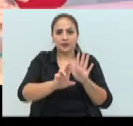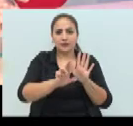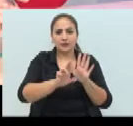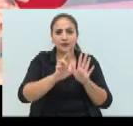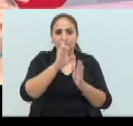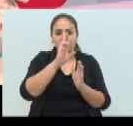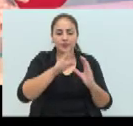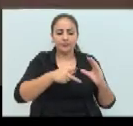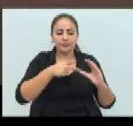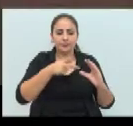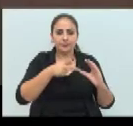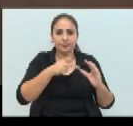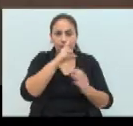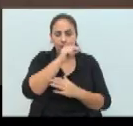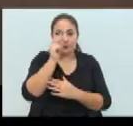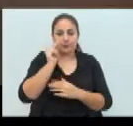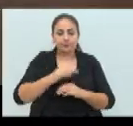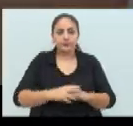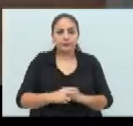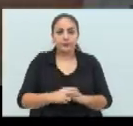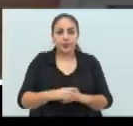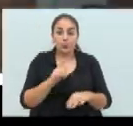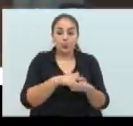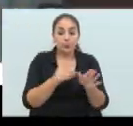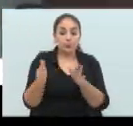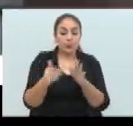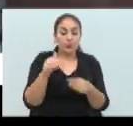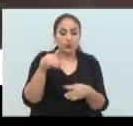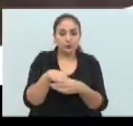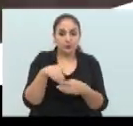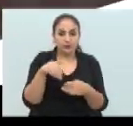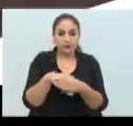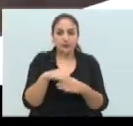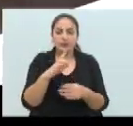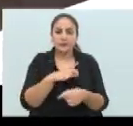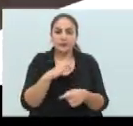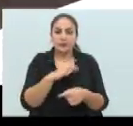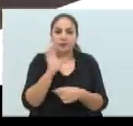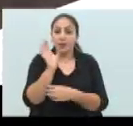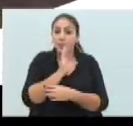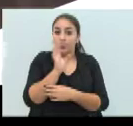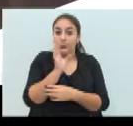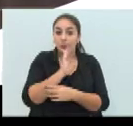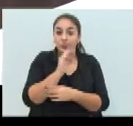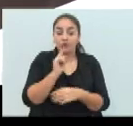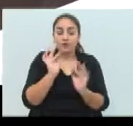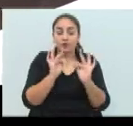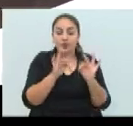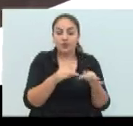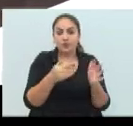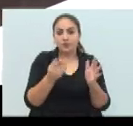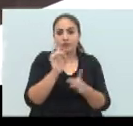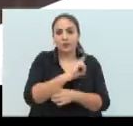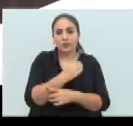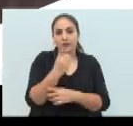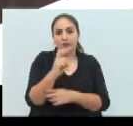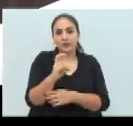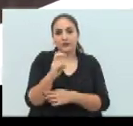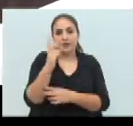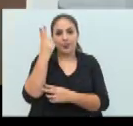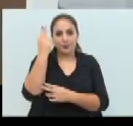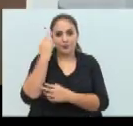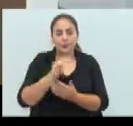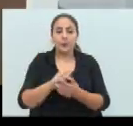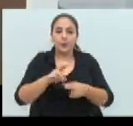do Poder Executivo. O prazo para a votação da matéria, que tramitou em regime de urgência, encerrava no dia 15 de